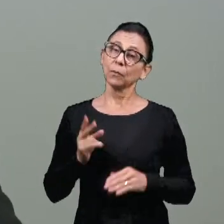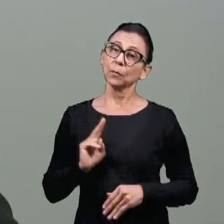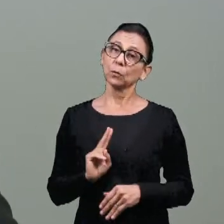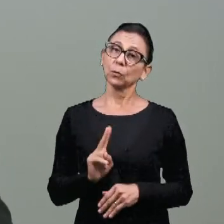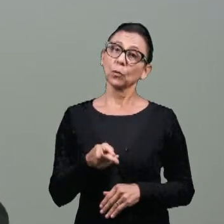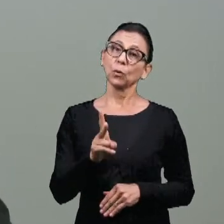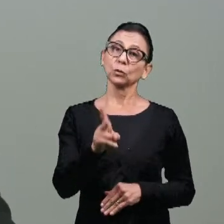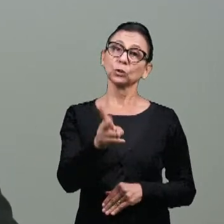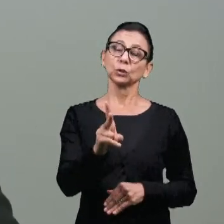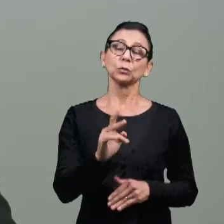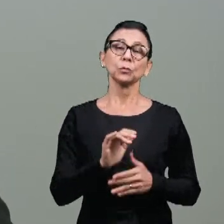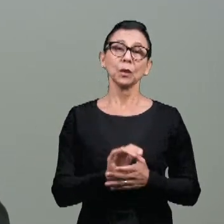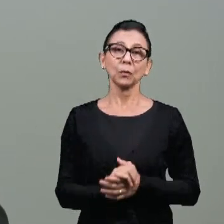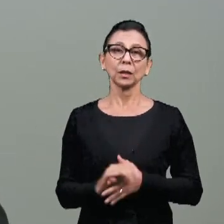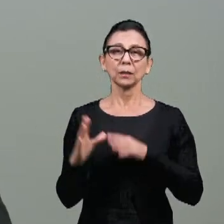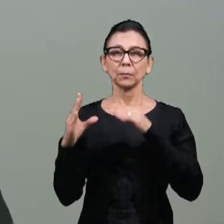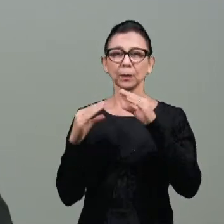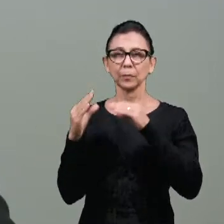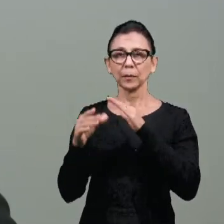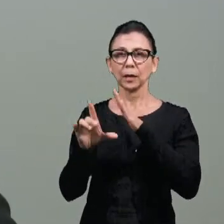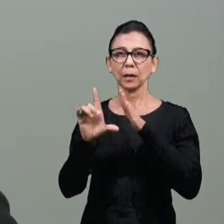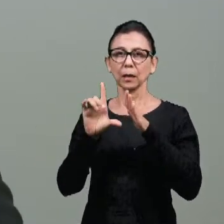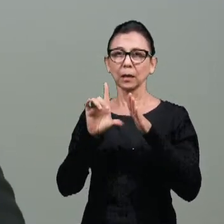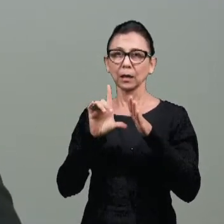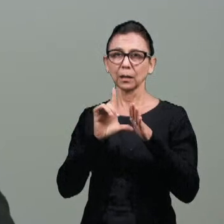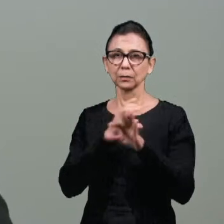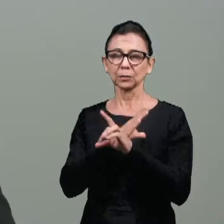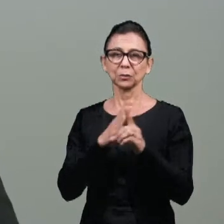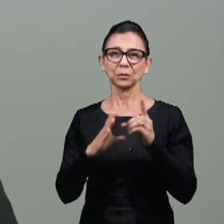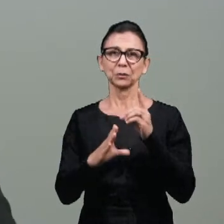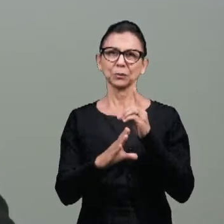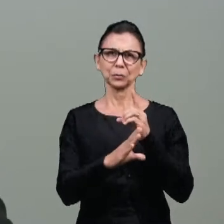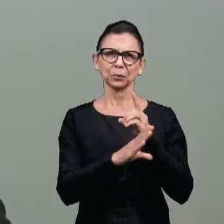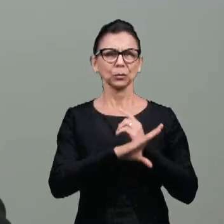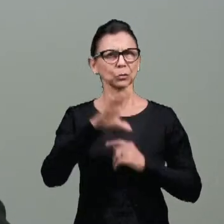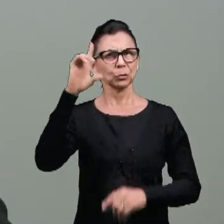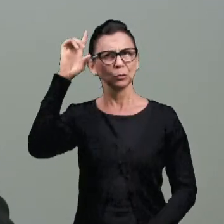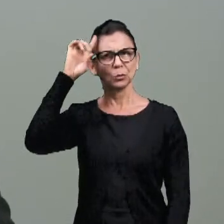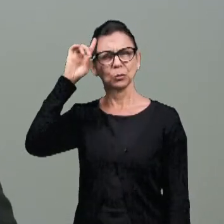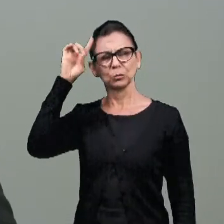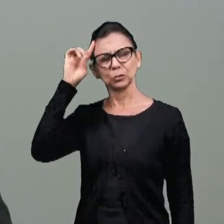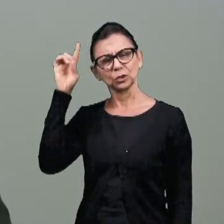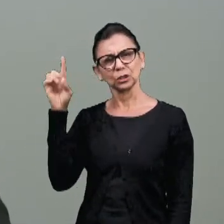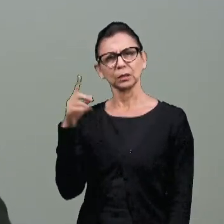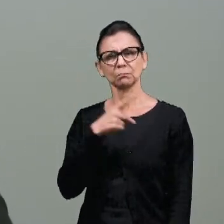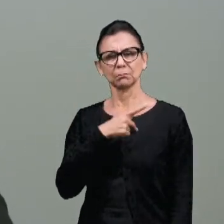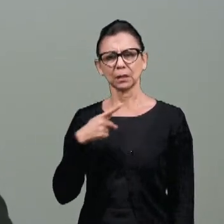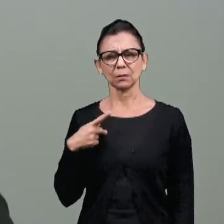nosso pré-culto. Estamos todos os dias aqui conversando com os pastores